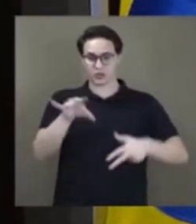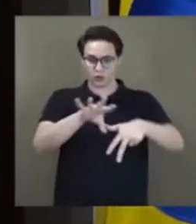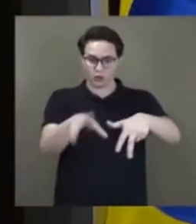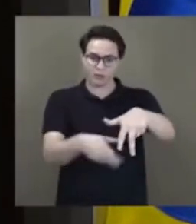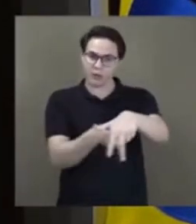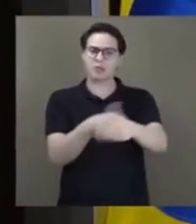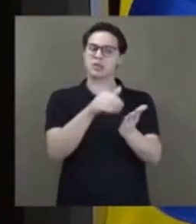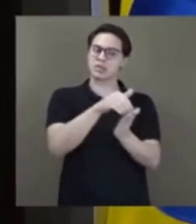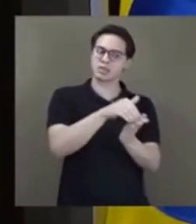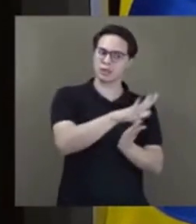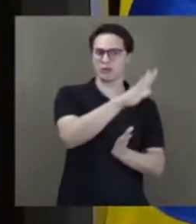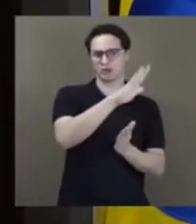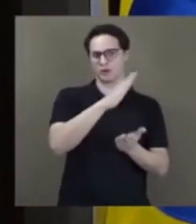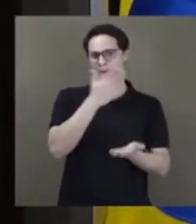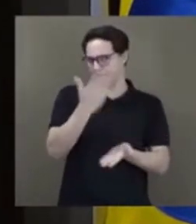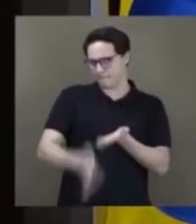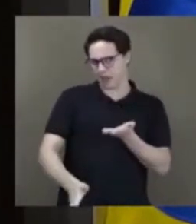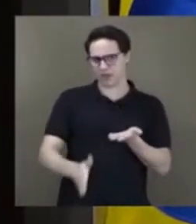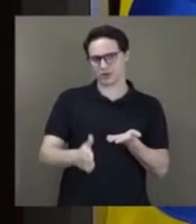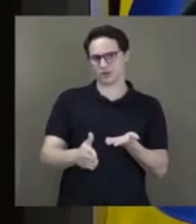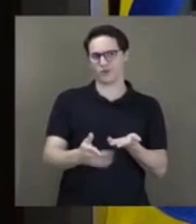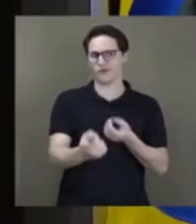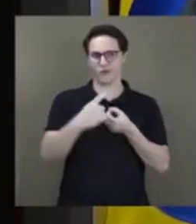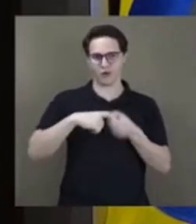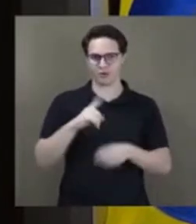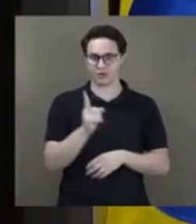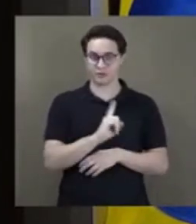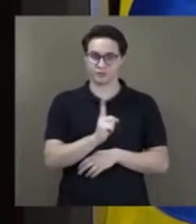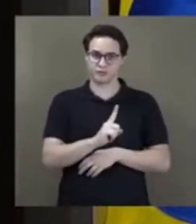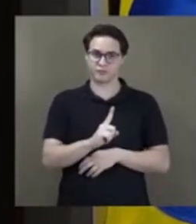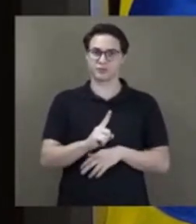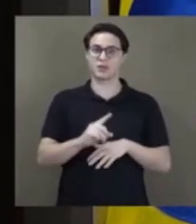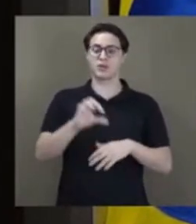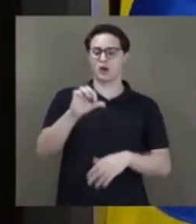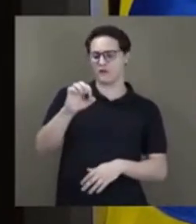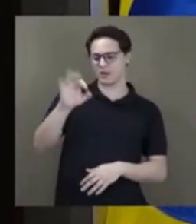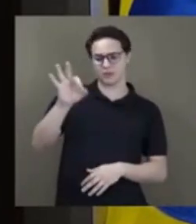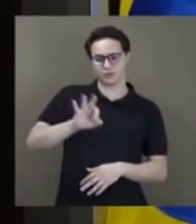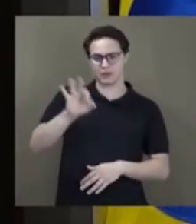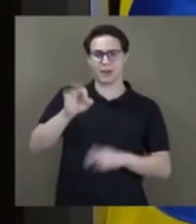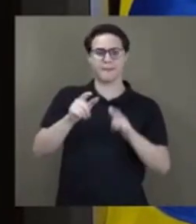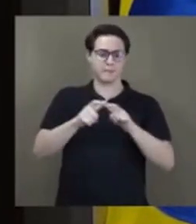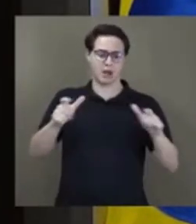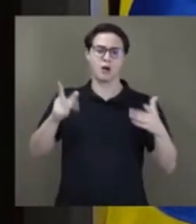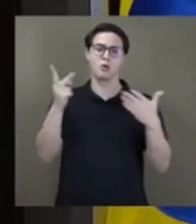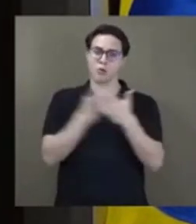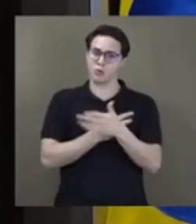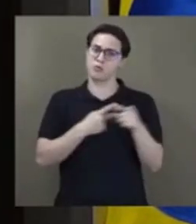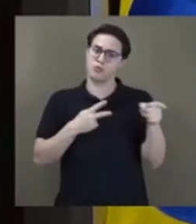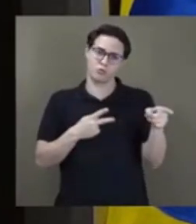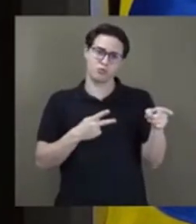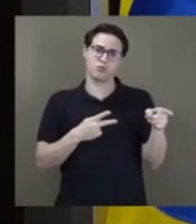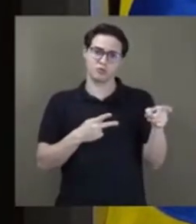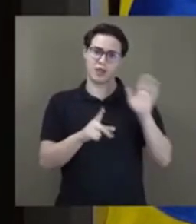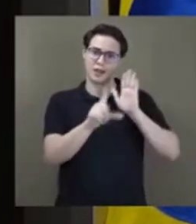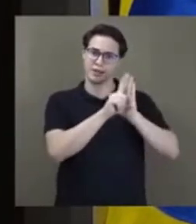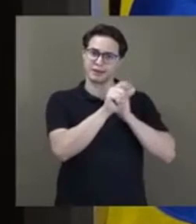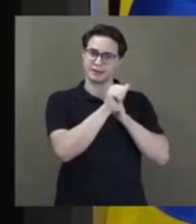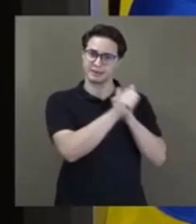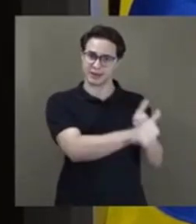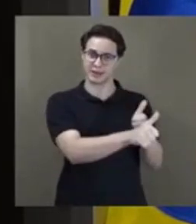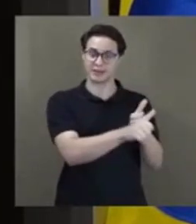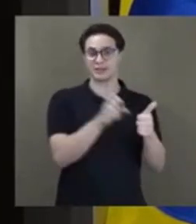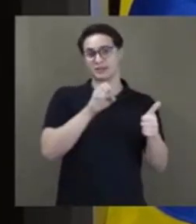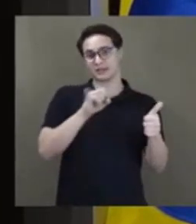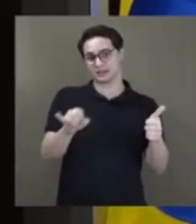praticamente 99% dos servidores públicos são submetidos a esta lógica. Se você